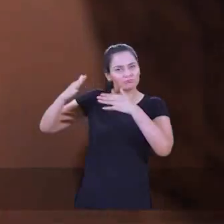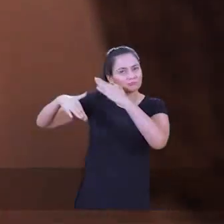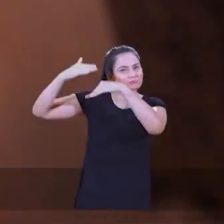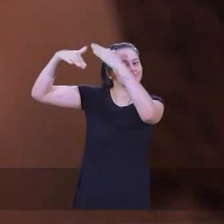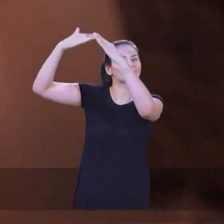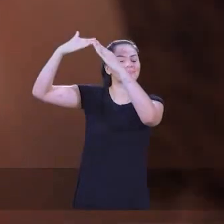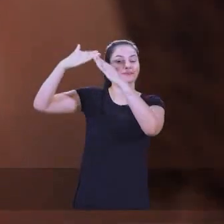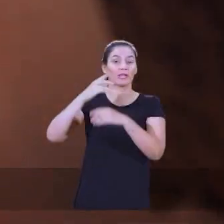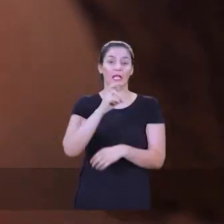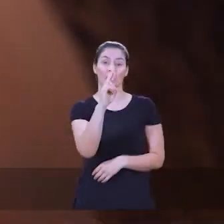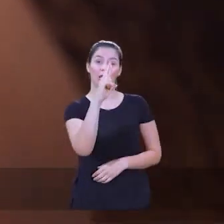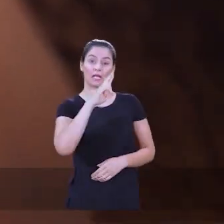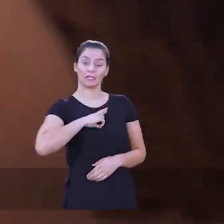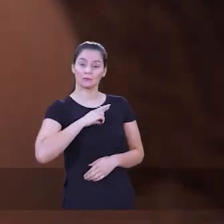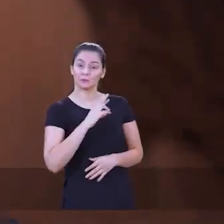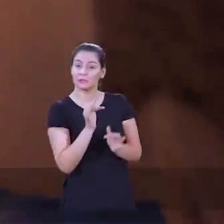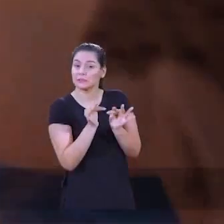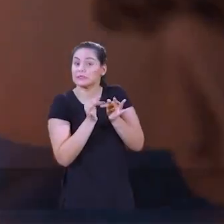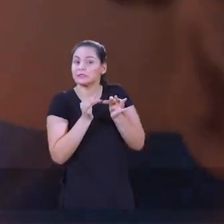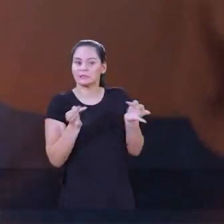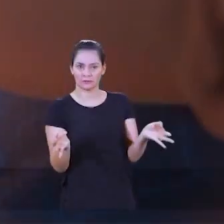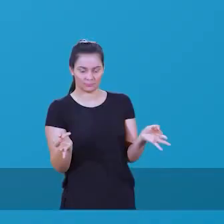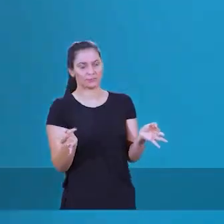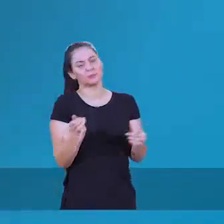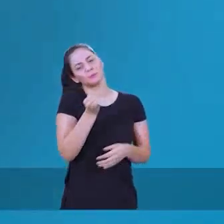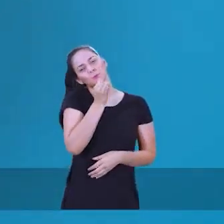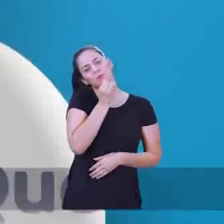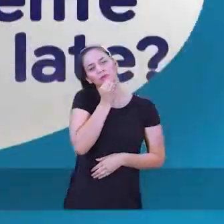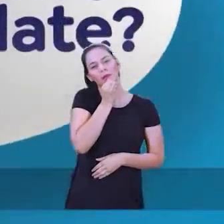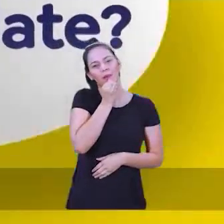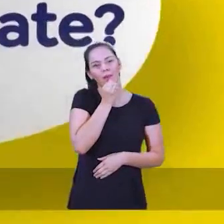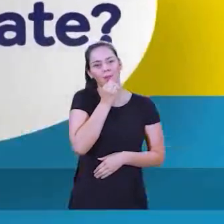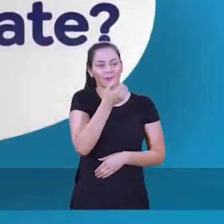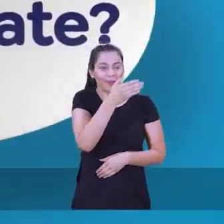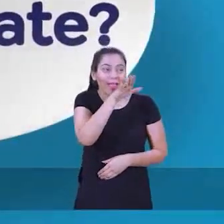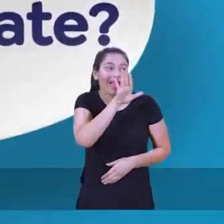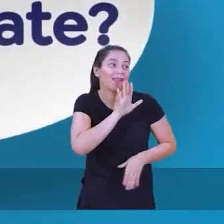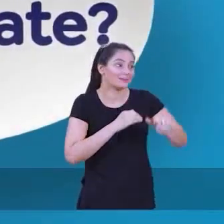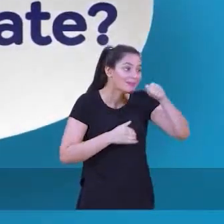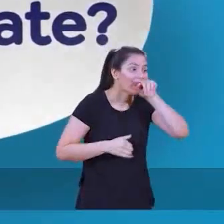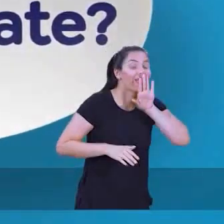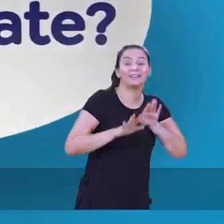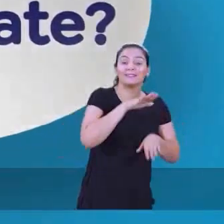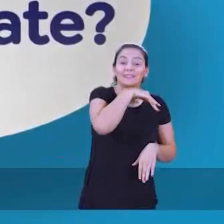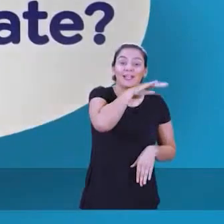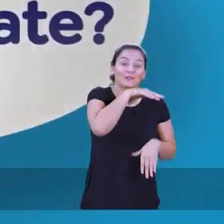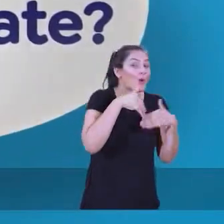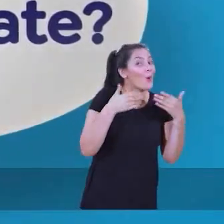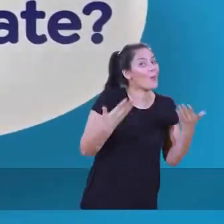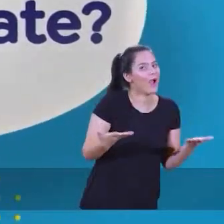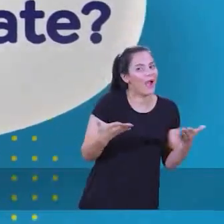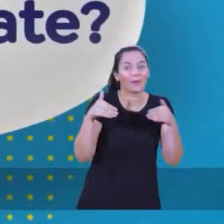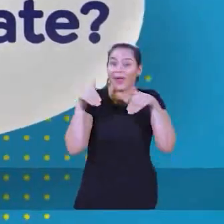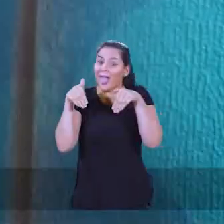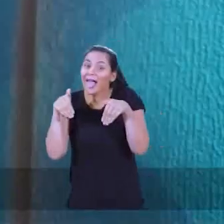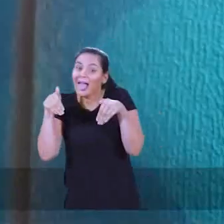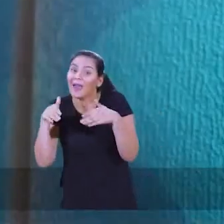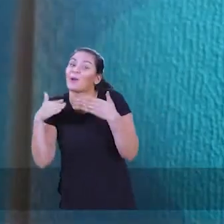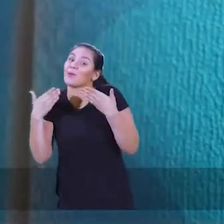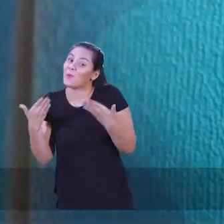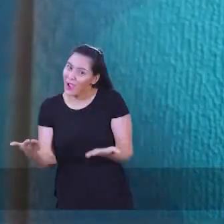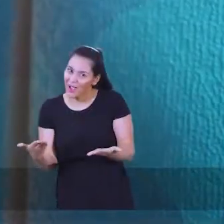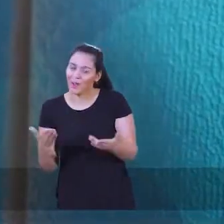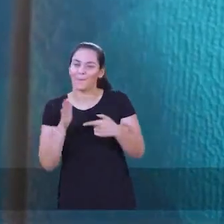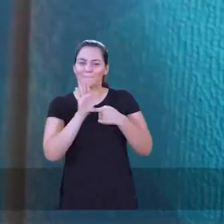é ensinar a responder perguntas simples que ela saiba a resposta. Como, quem é que mia e quem é que late? Se